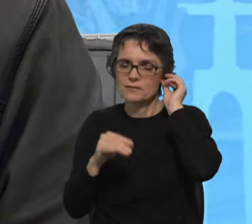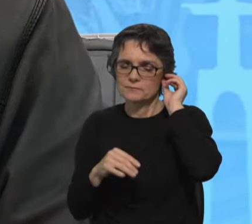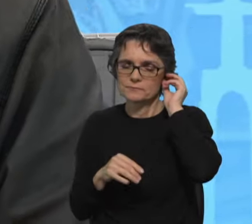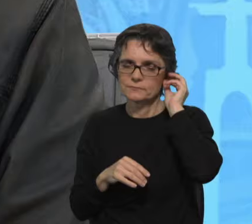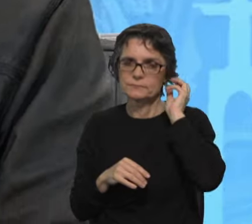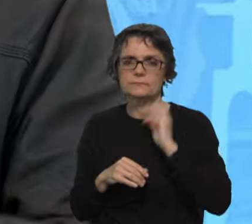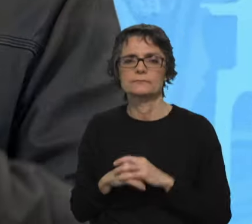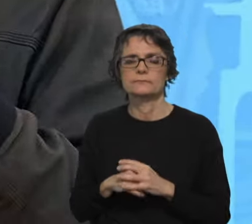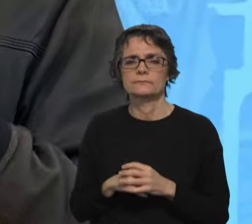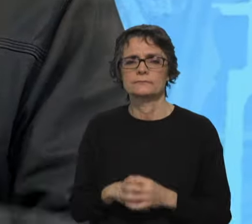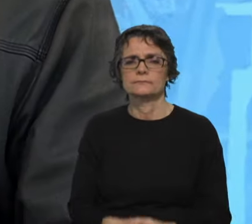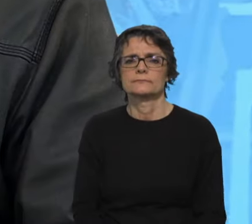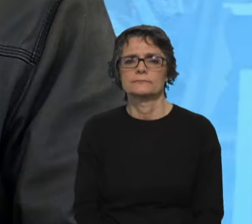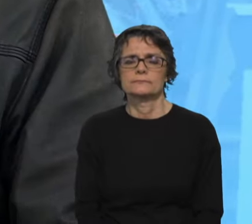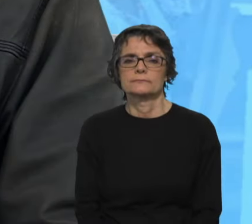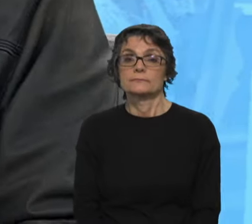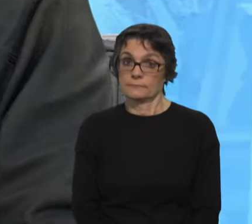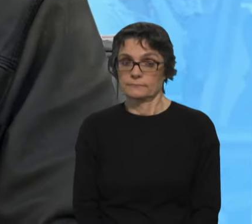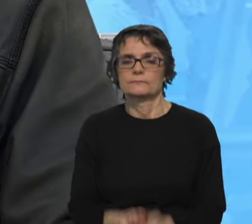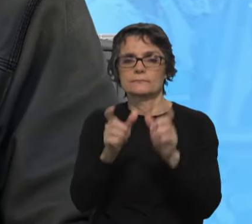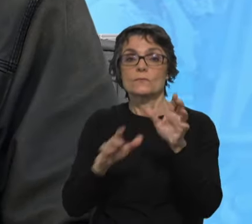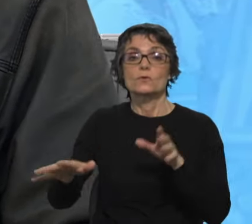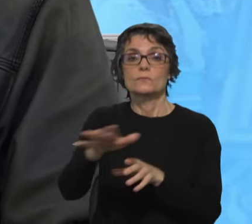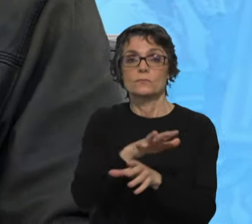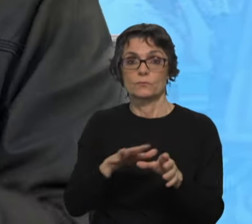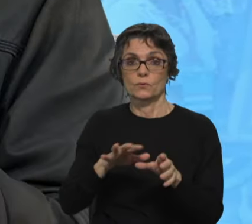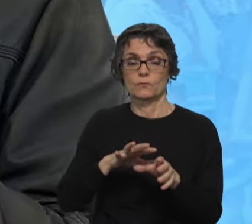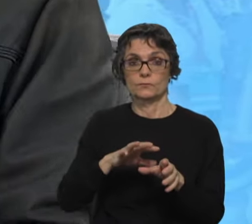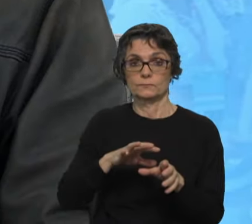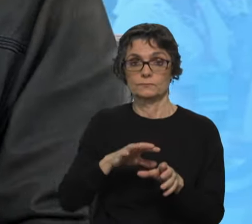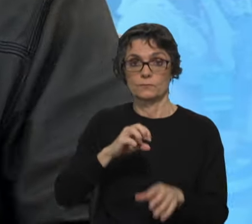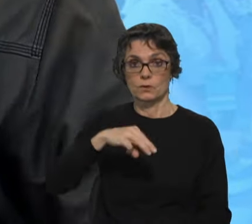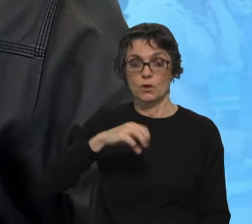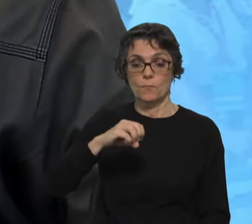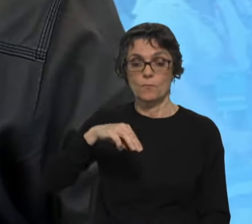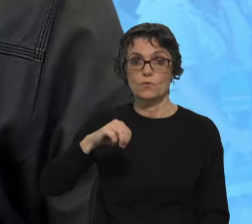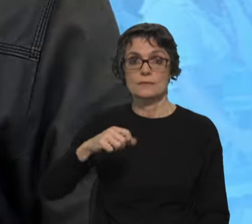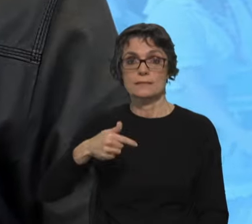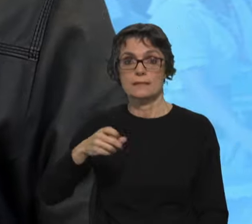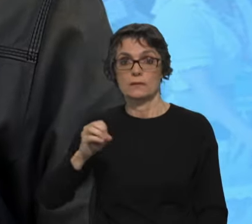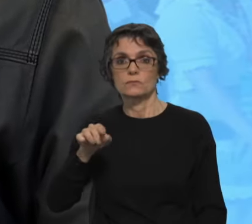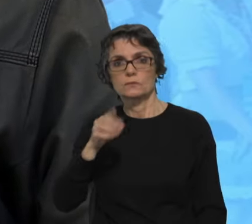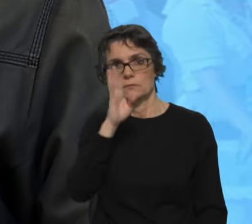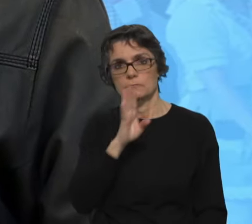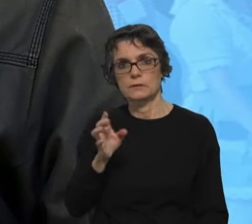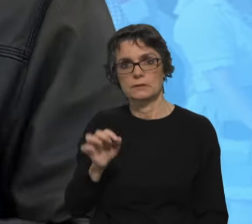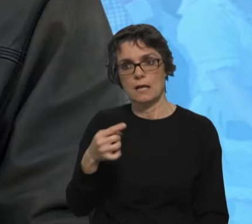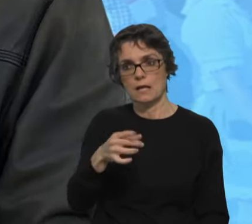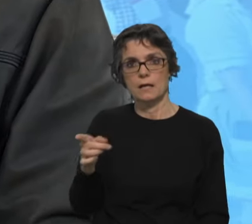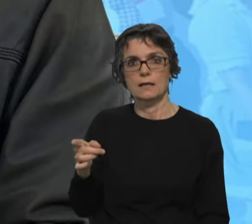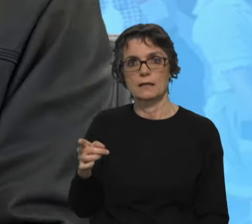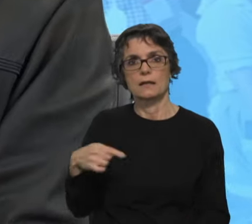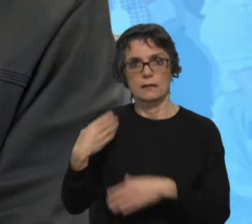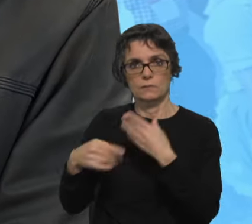com e o povo de mon Santo é uma das tradições que T que existir sempre e